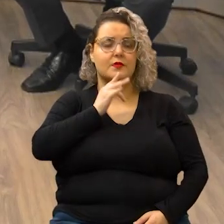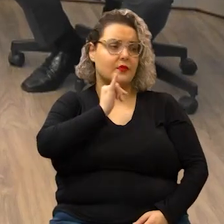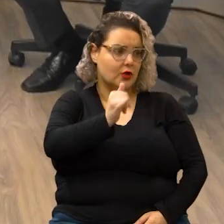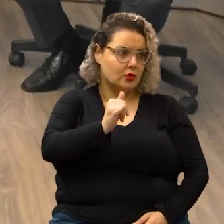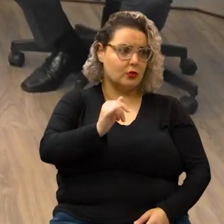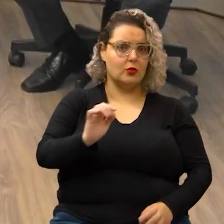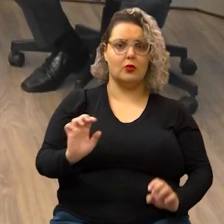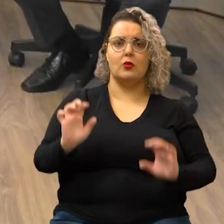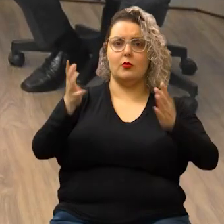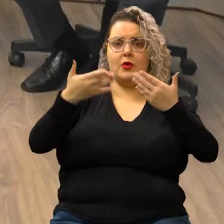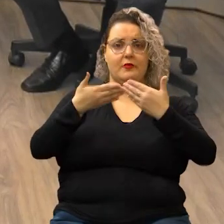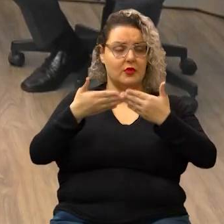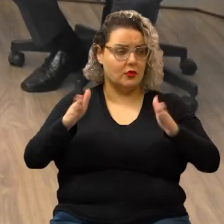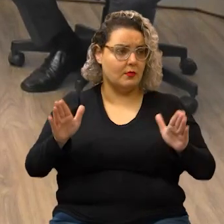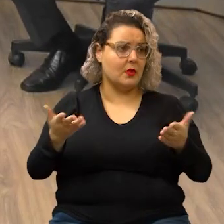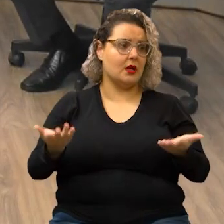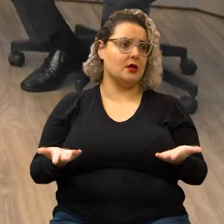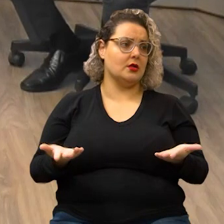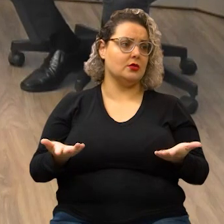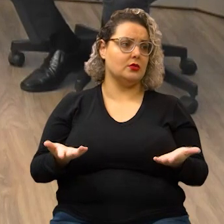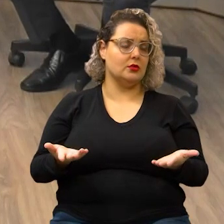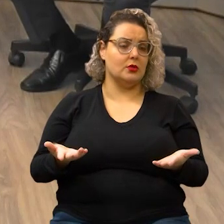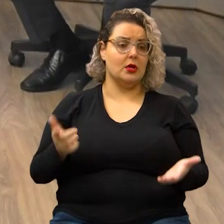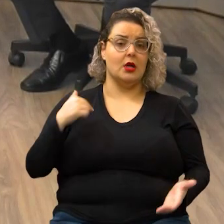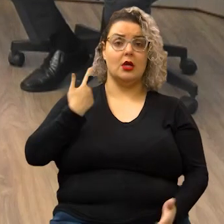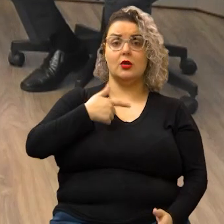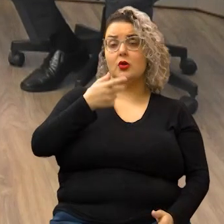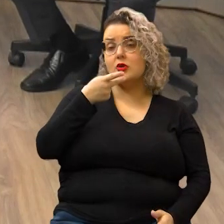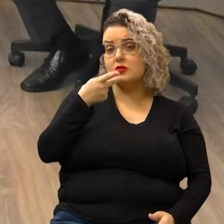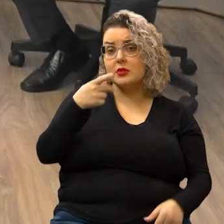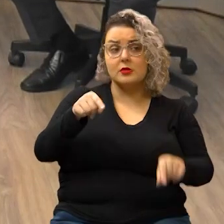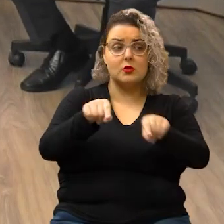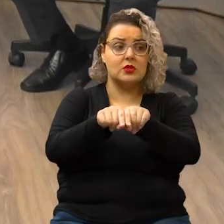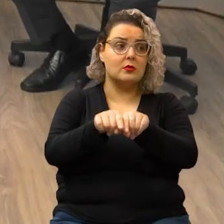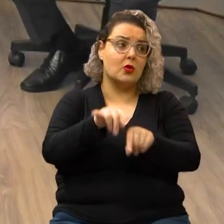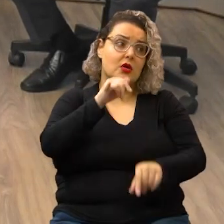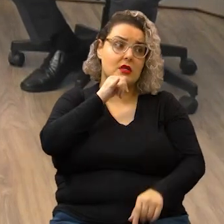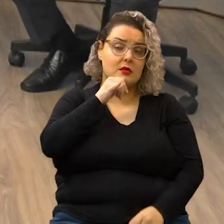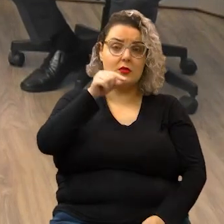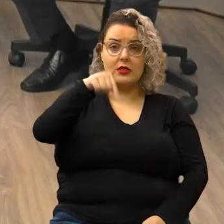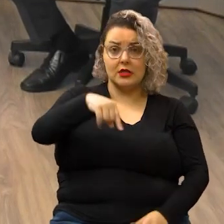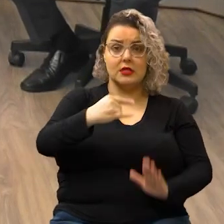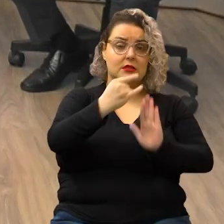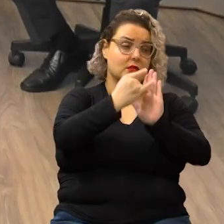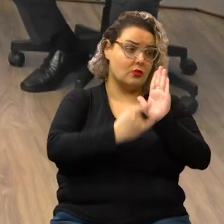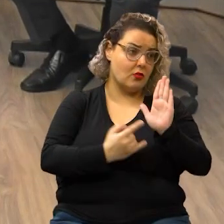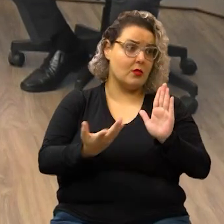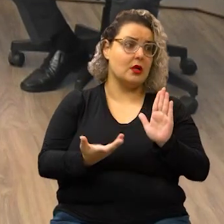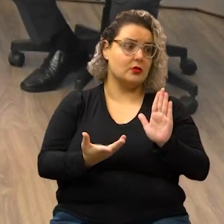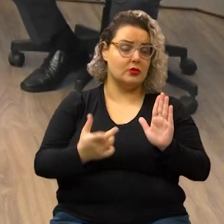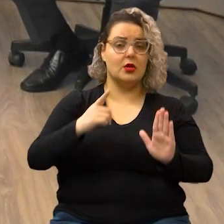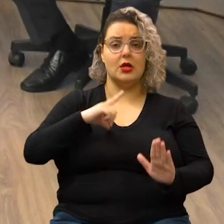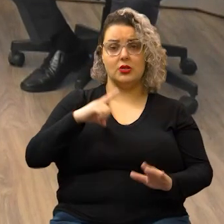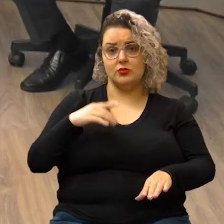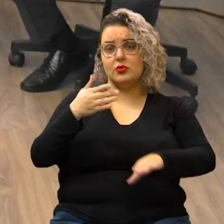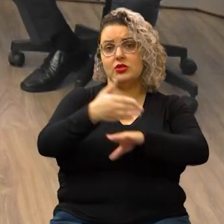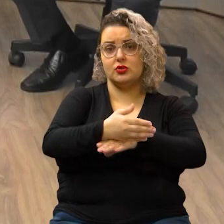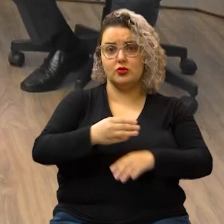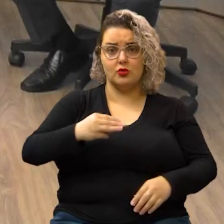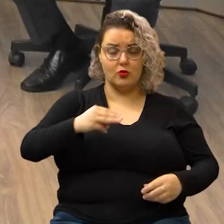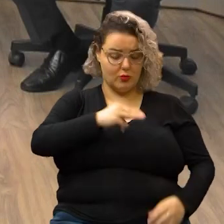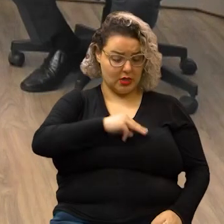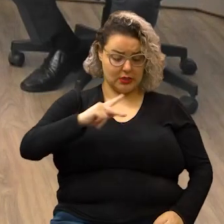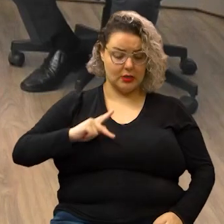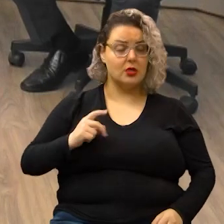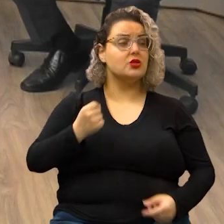evento aberto tal, e a gente está falando também, por exemplo, nesse documento que nós tivemos acesso do Ministério Público,